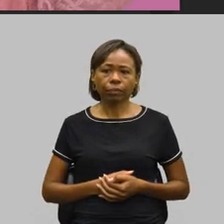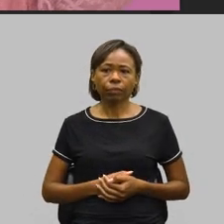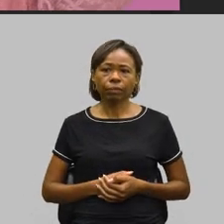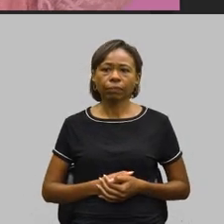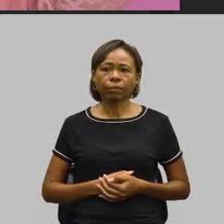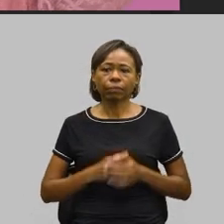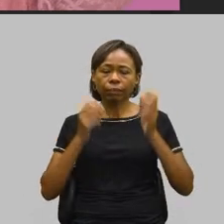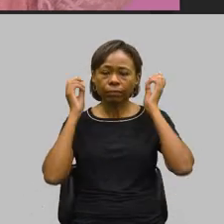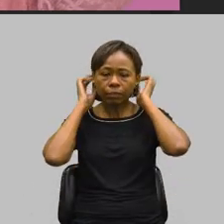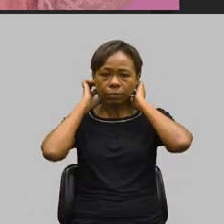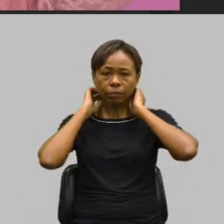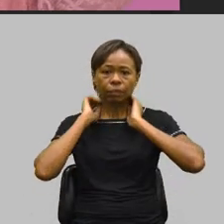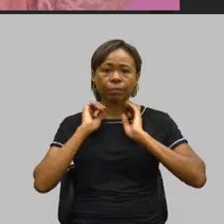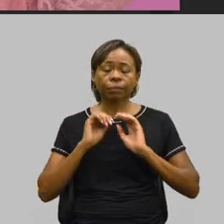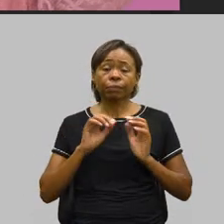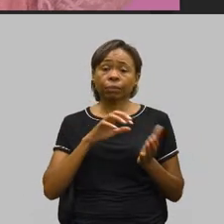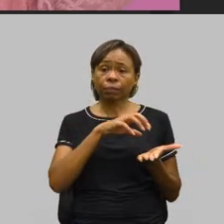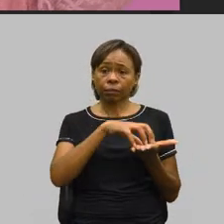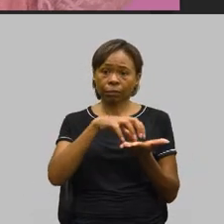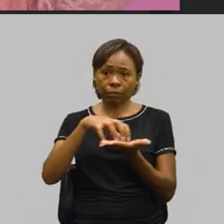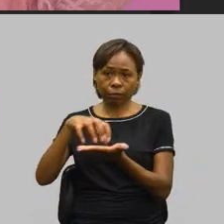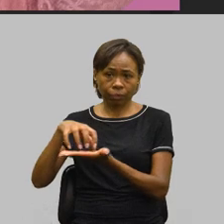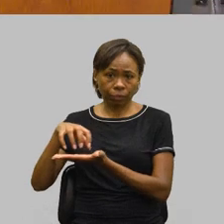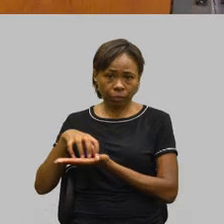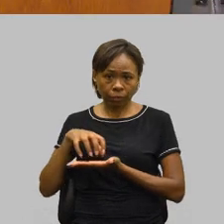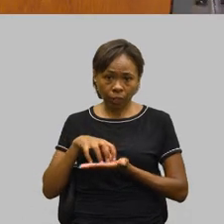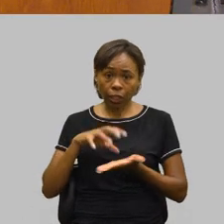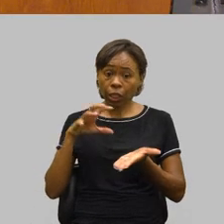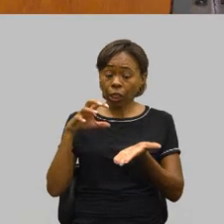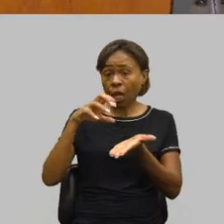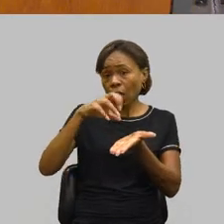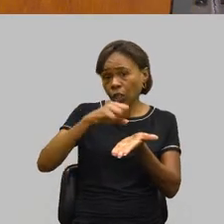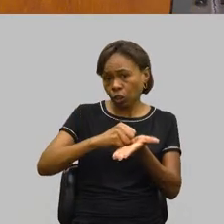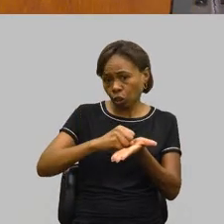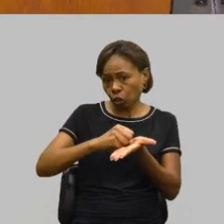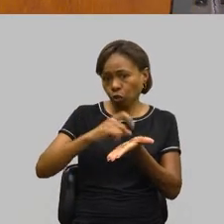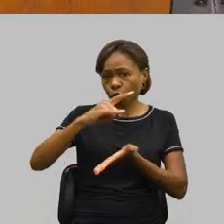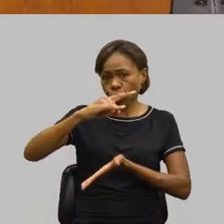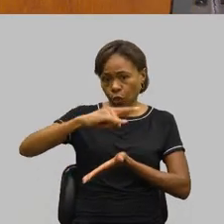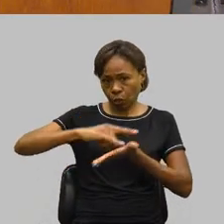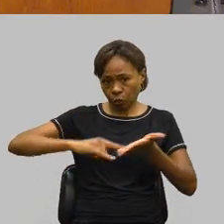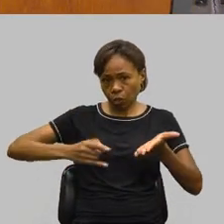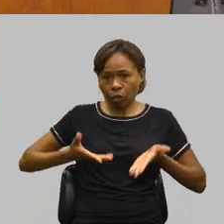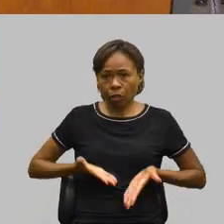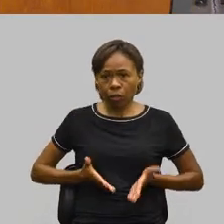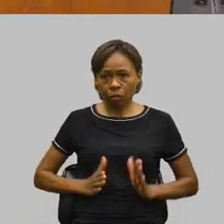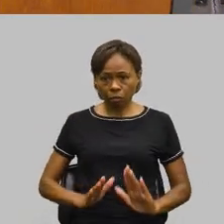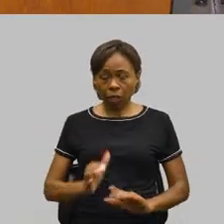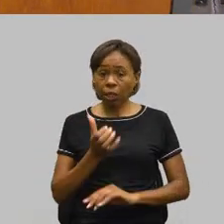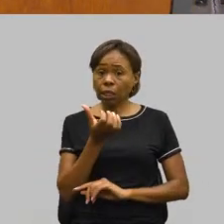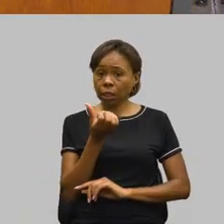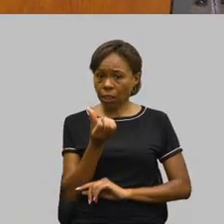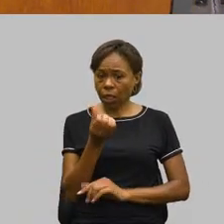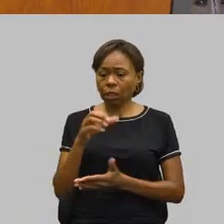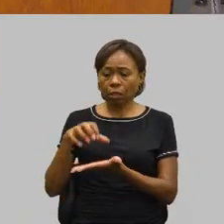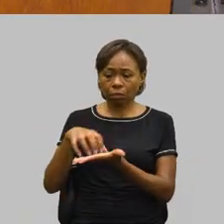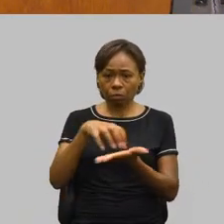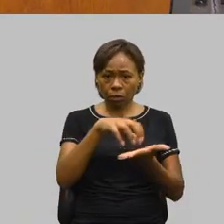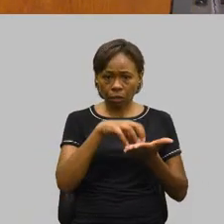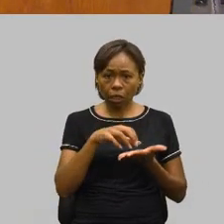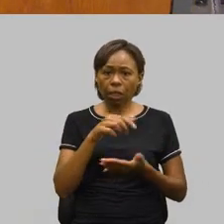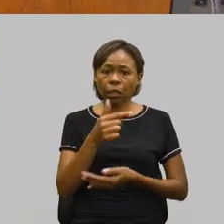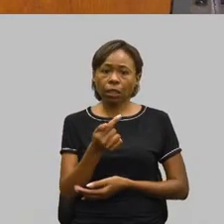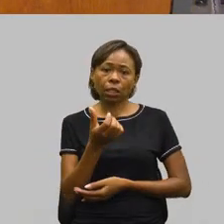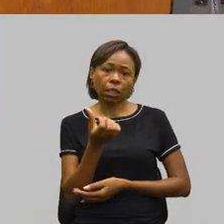E as unidades integradas de registro civil de nascimento, que é a implementação de 6 unidades em 76 municípios, contabilizando.